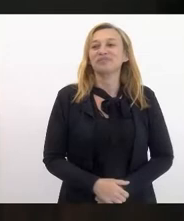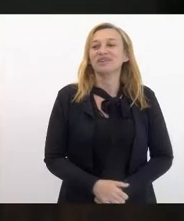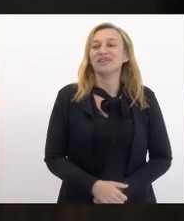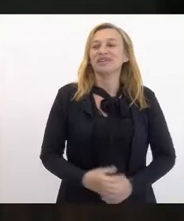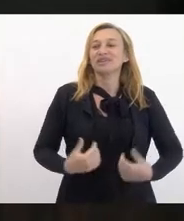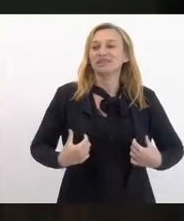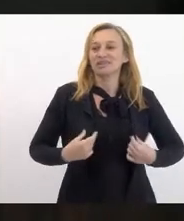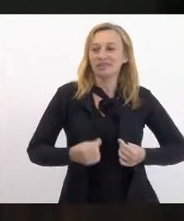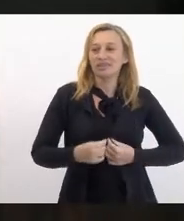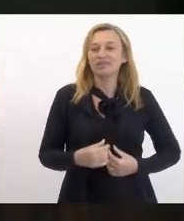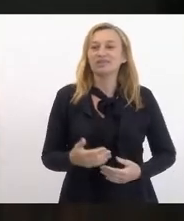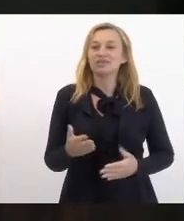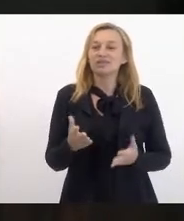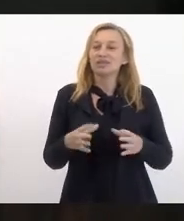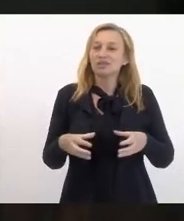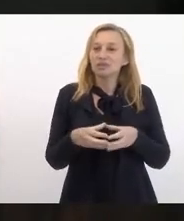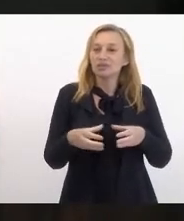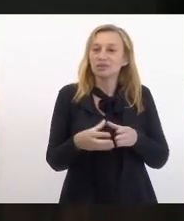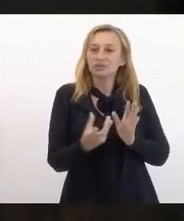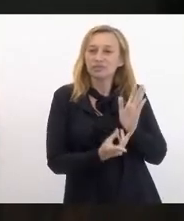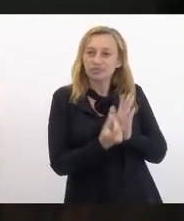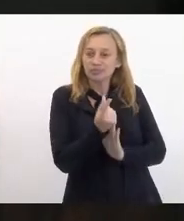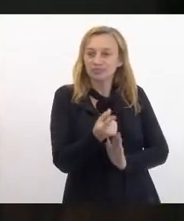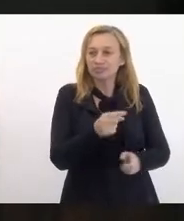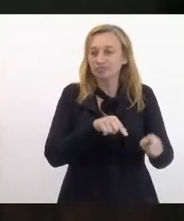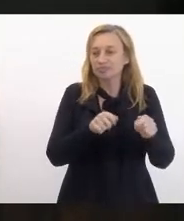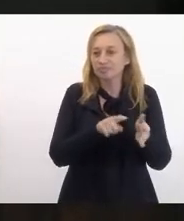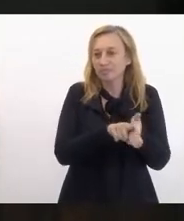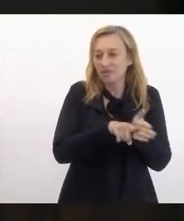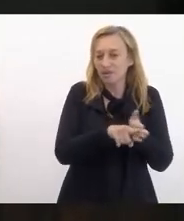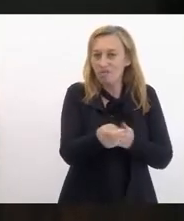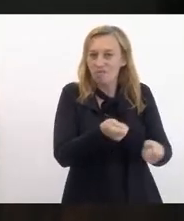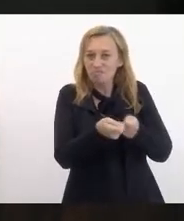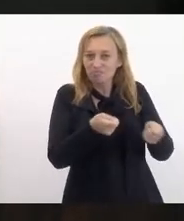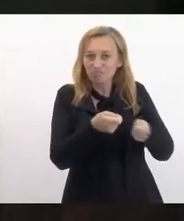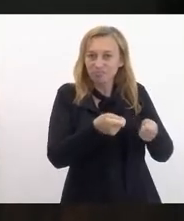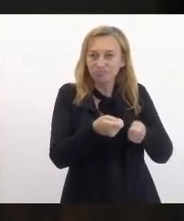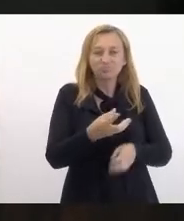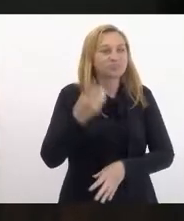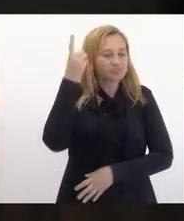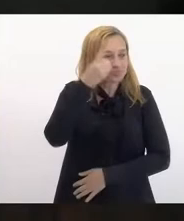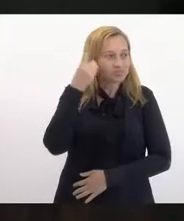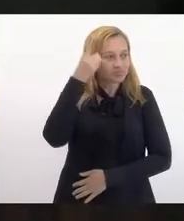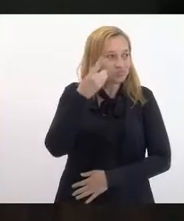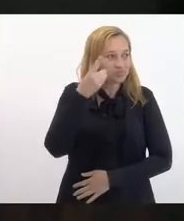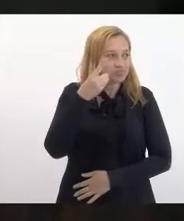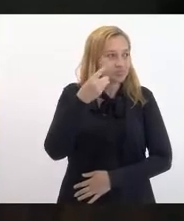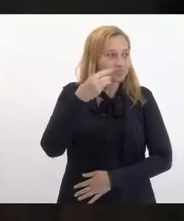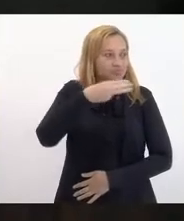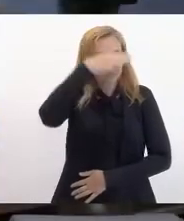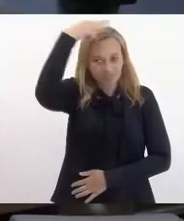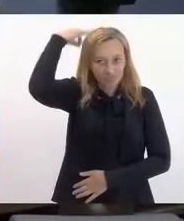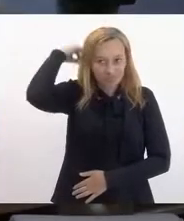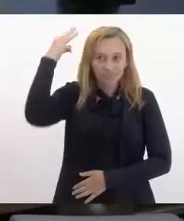Para emitir parecer pela Comissão de Orçamento, Finanças, Fiscalização Financeira e Controle, deputado Márcio